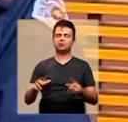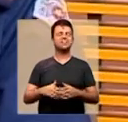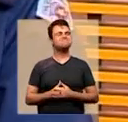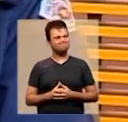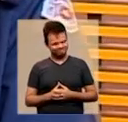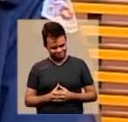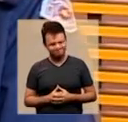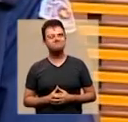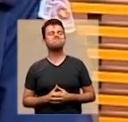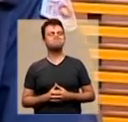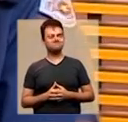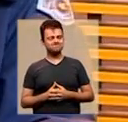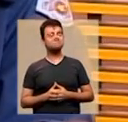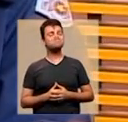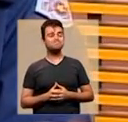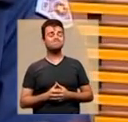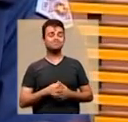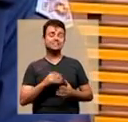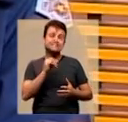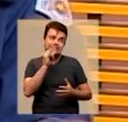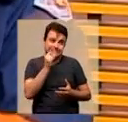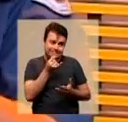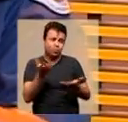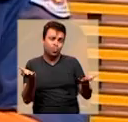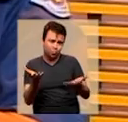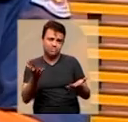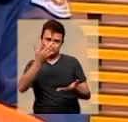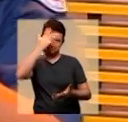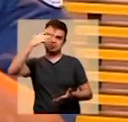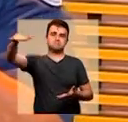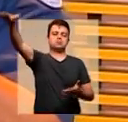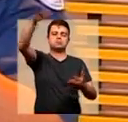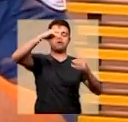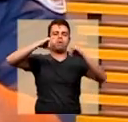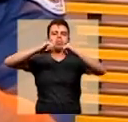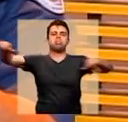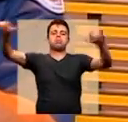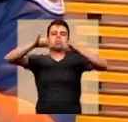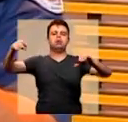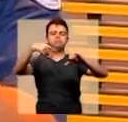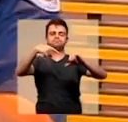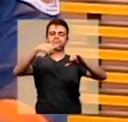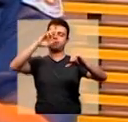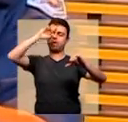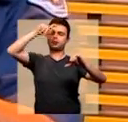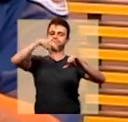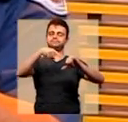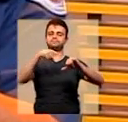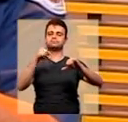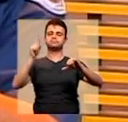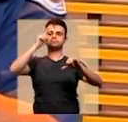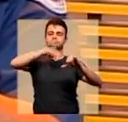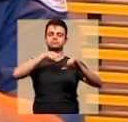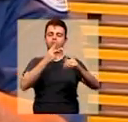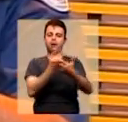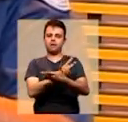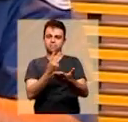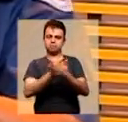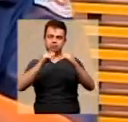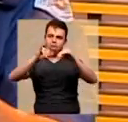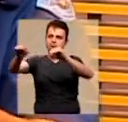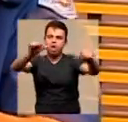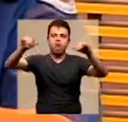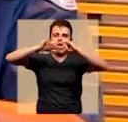é que, infelizmente, existe uma propaganda equivocada em relação à Lei Seca, porque o que